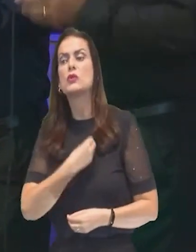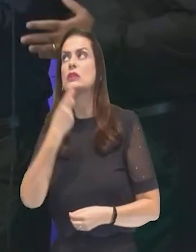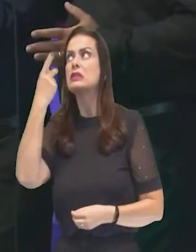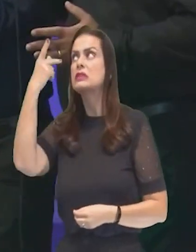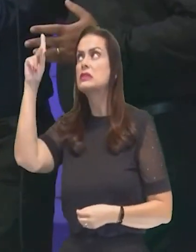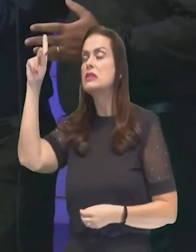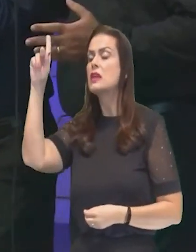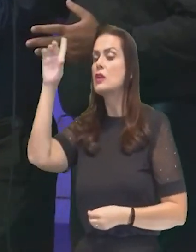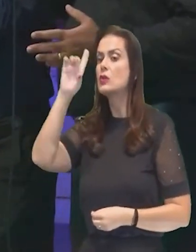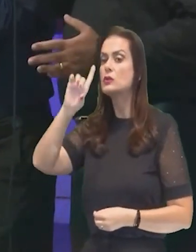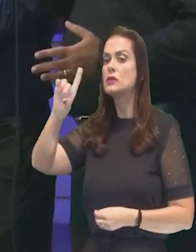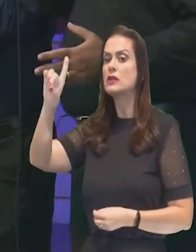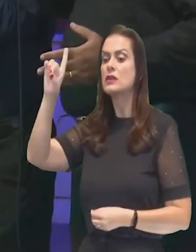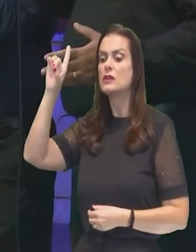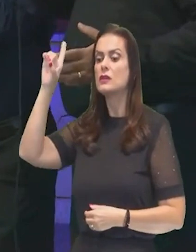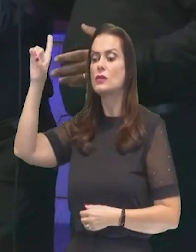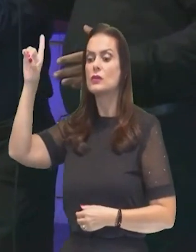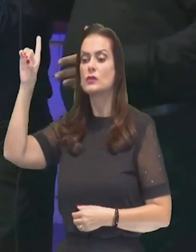teu